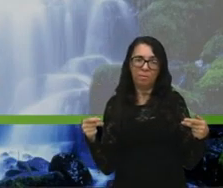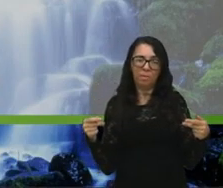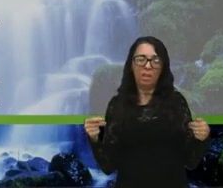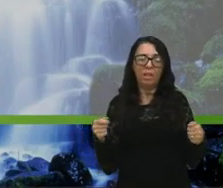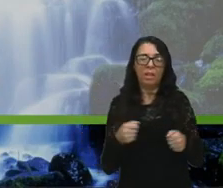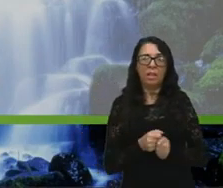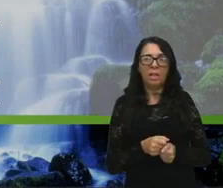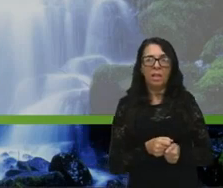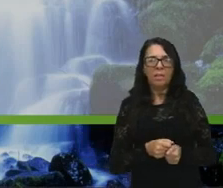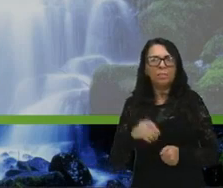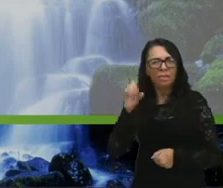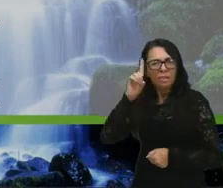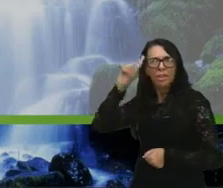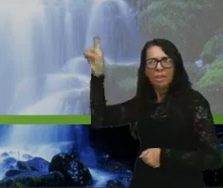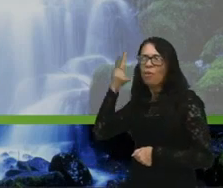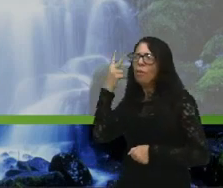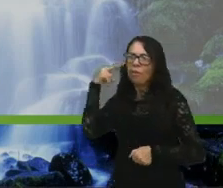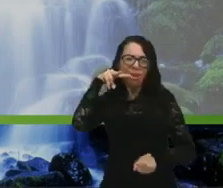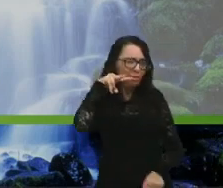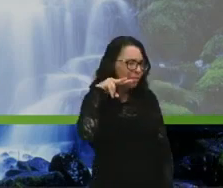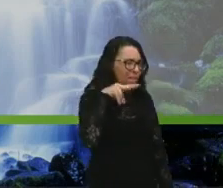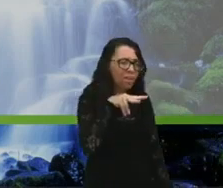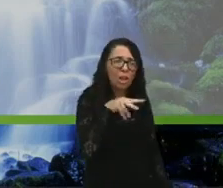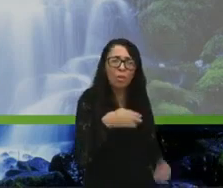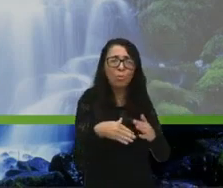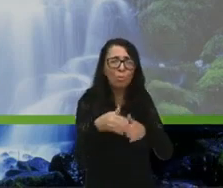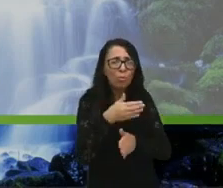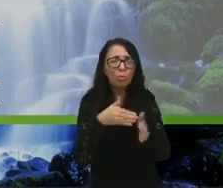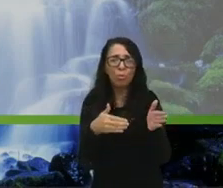verdade. Seja verdadeiro diante de Deus.